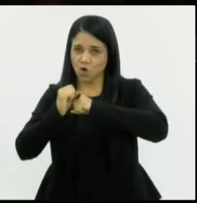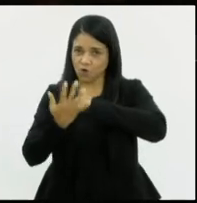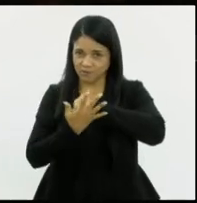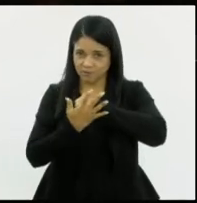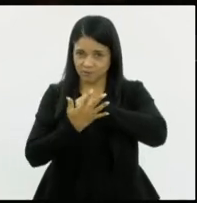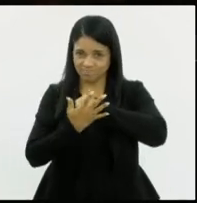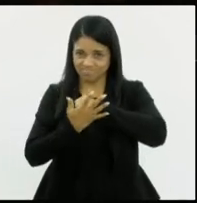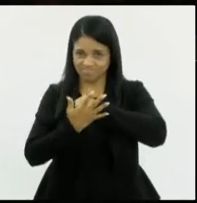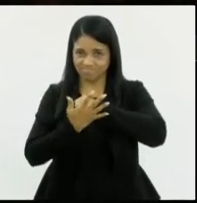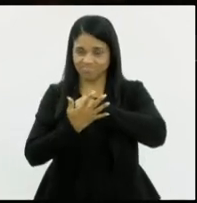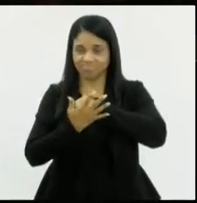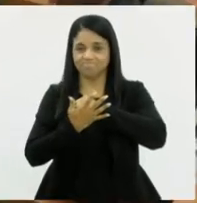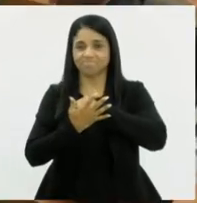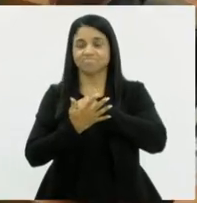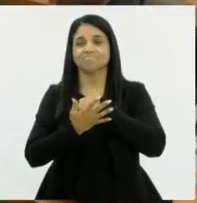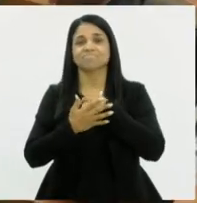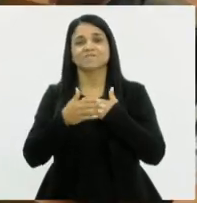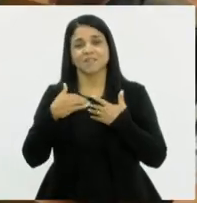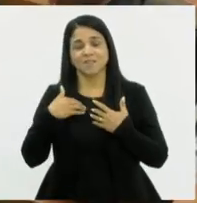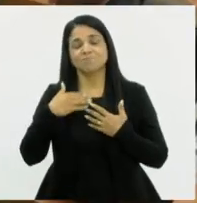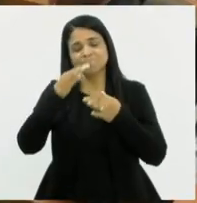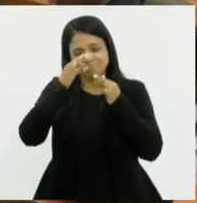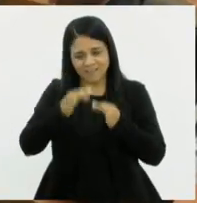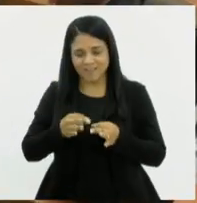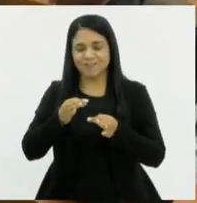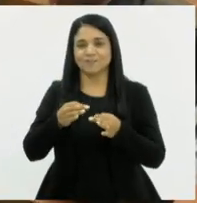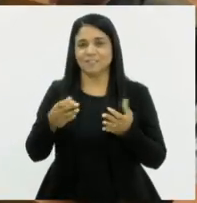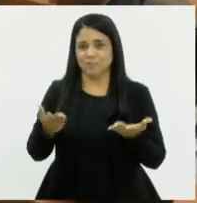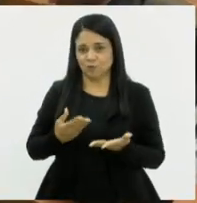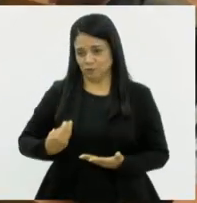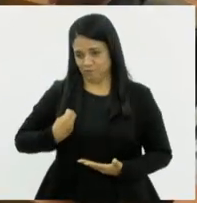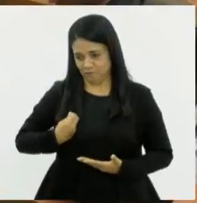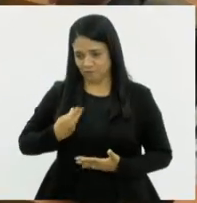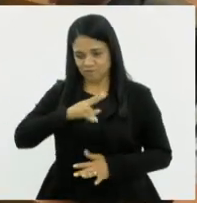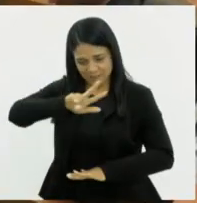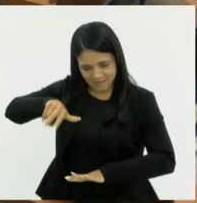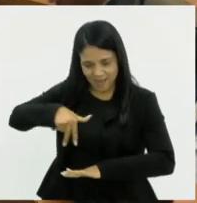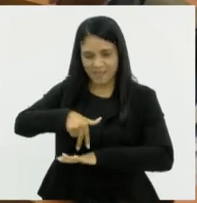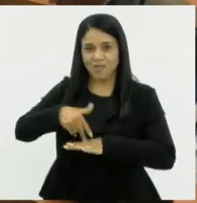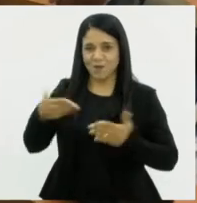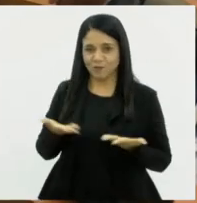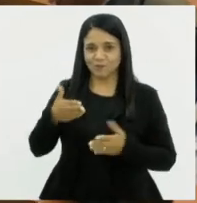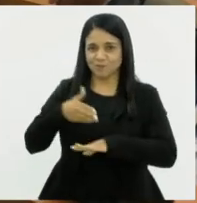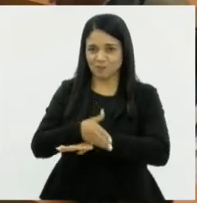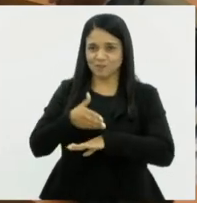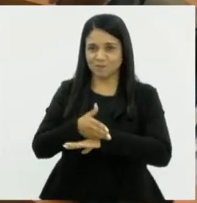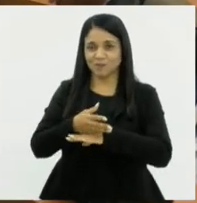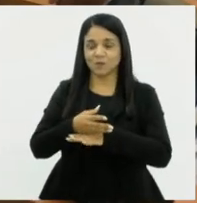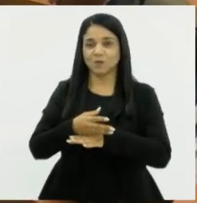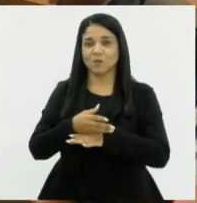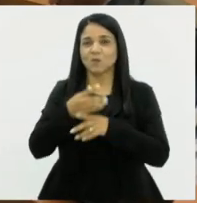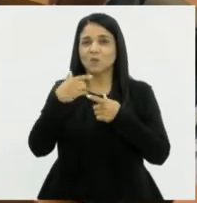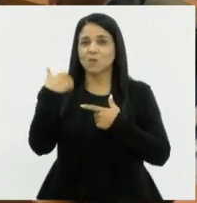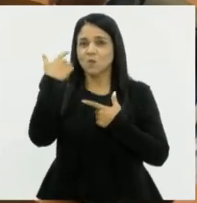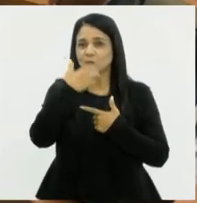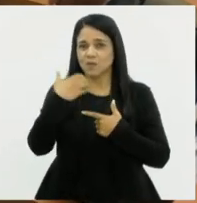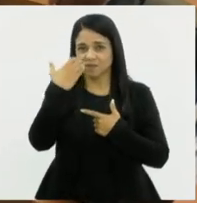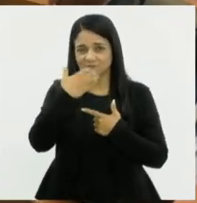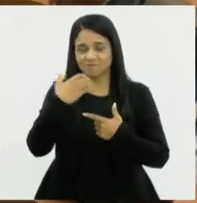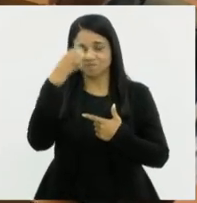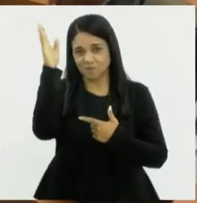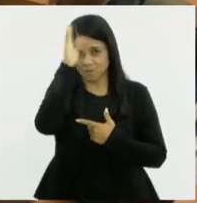aqui nesse dia, e eu tenho certeza que ele está muito feliz. Então, vocês, ao tocar o hino nacional, as lágrimas